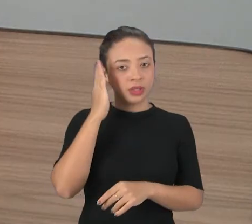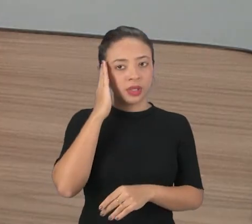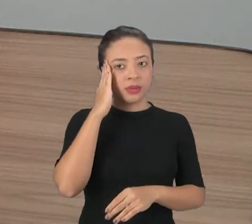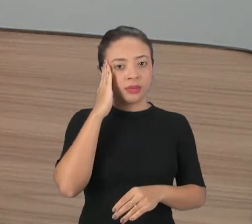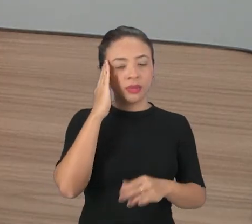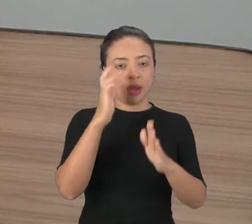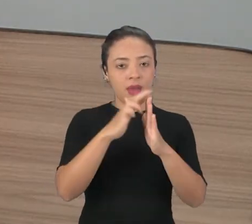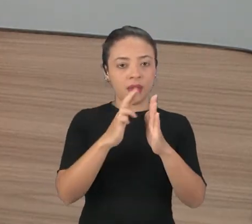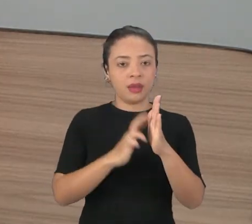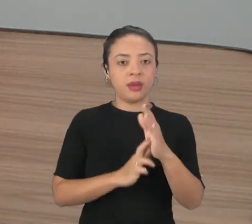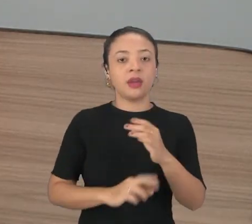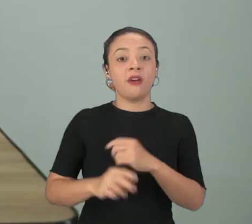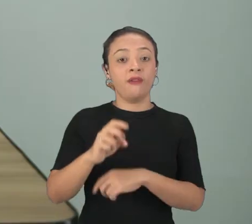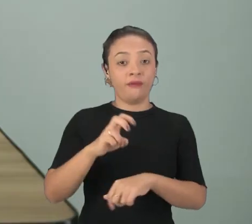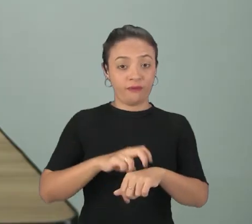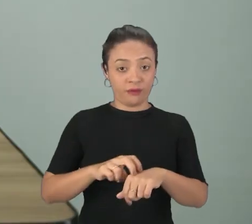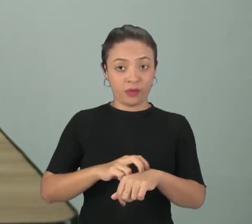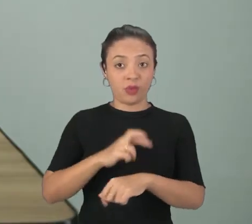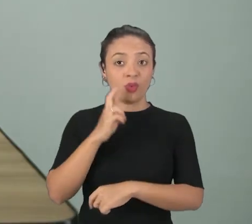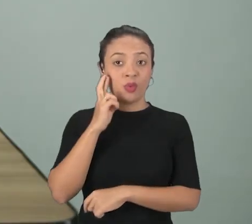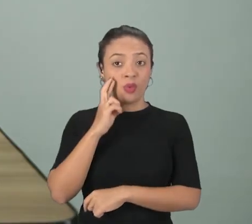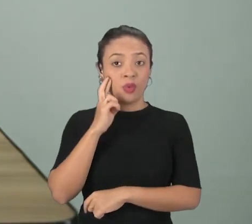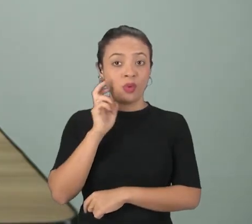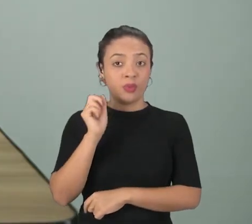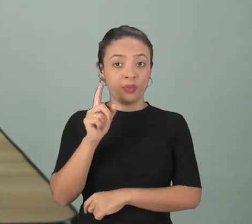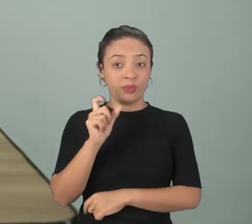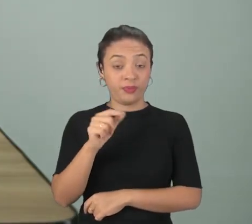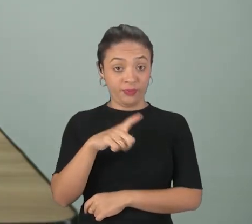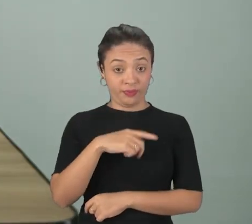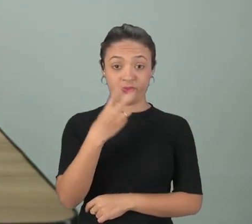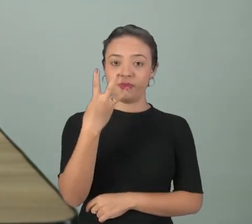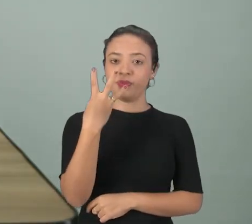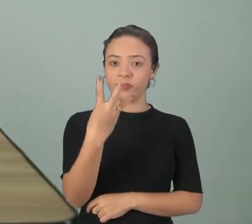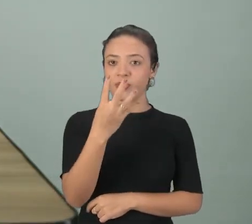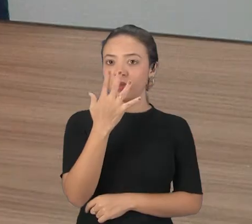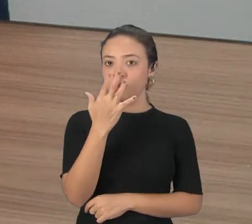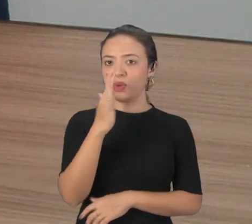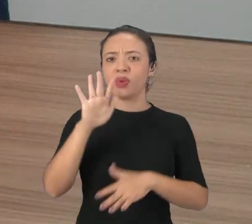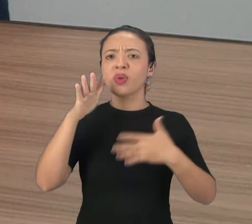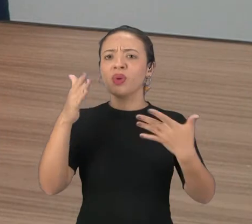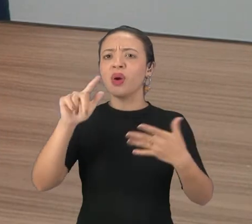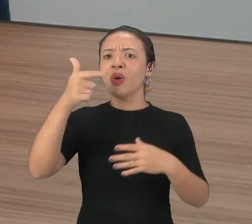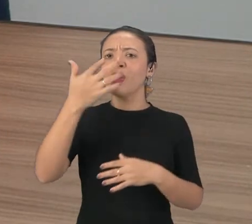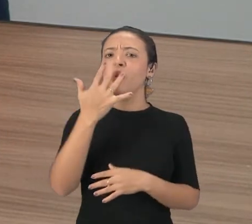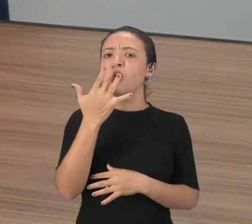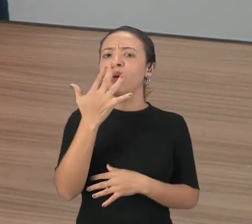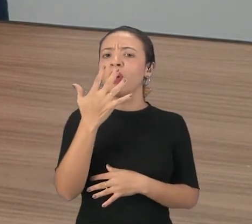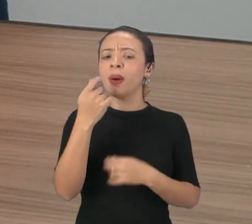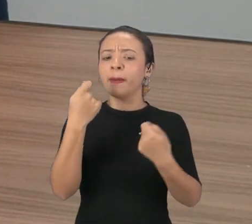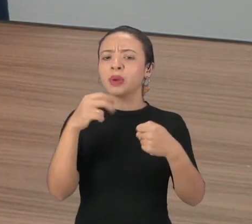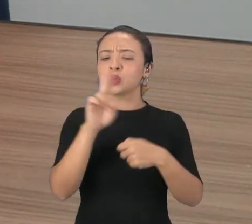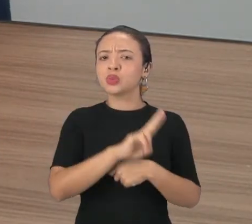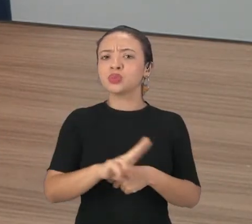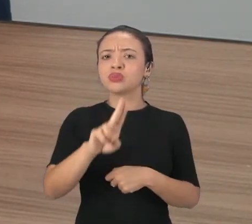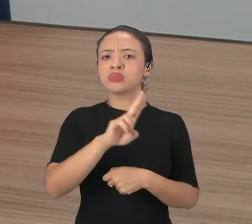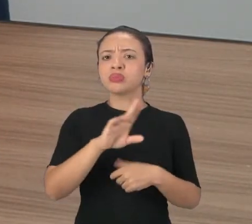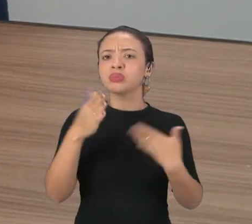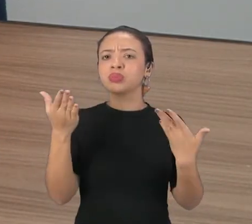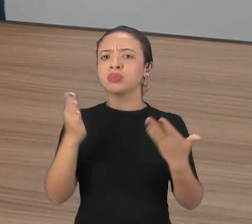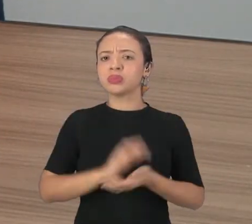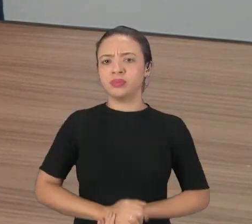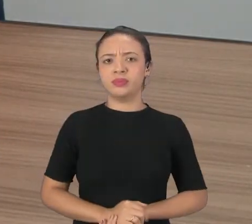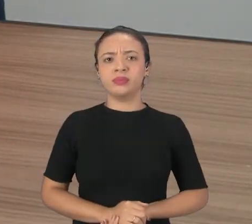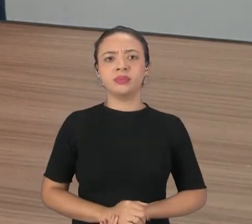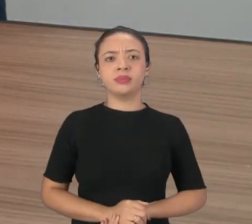padrão verde rosa e azul três cores qual será a próxima cor então que deve vir aqui qual